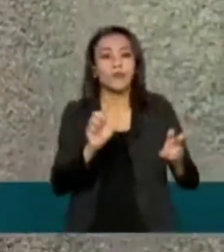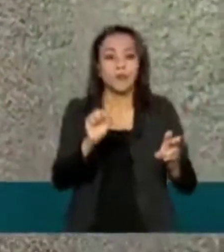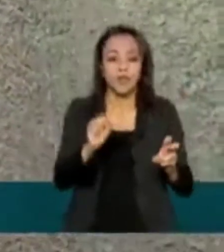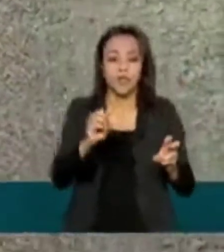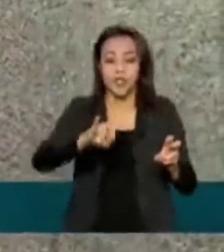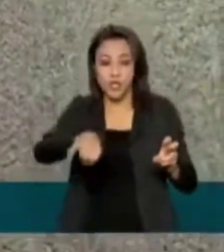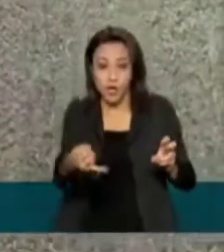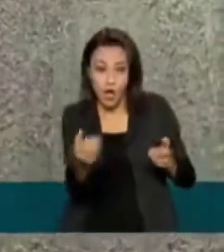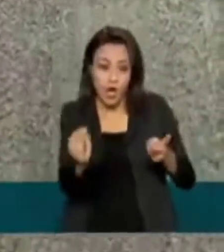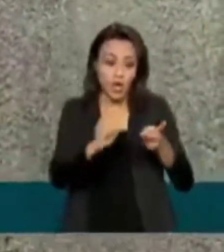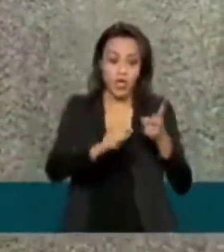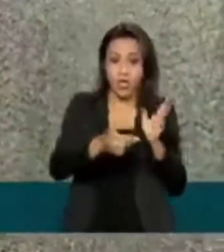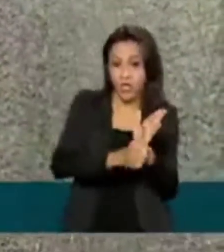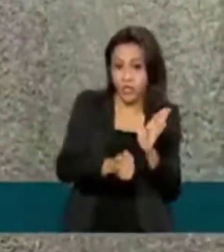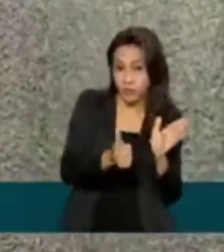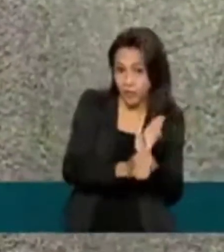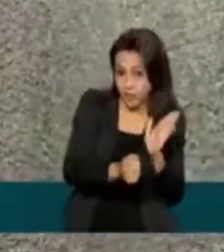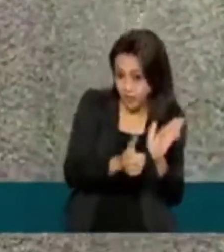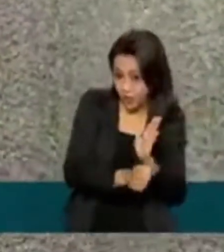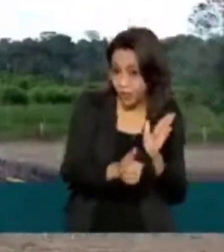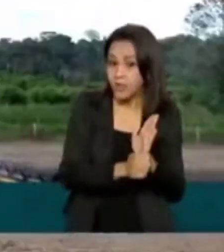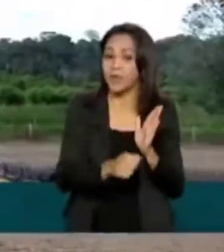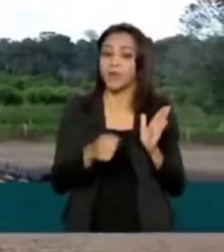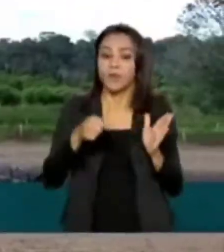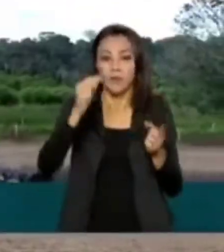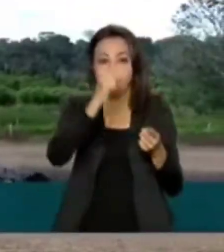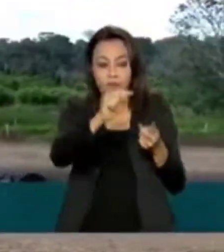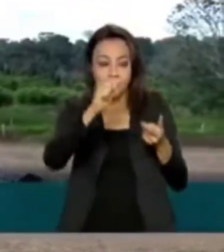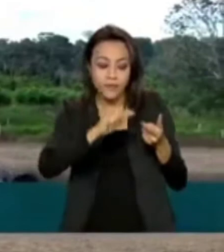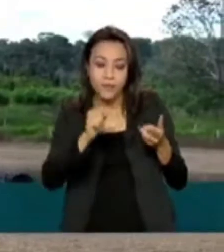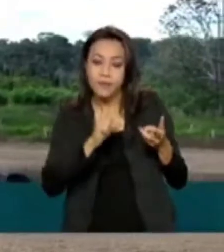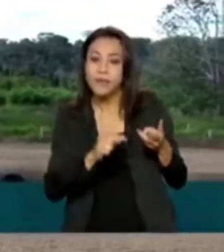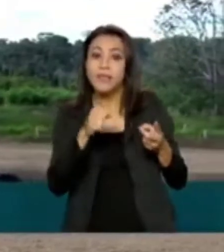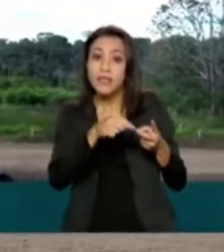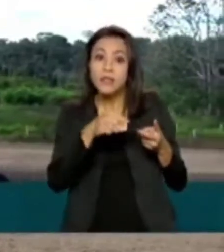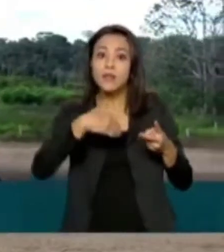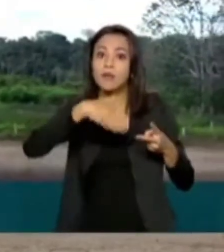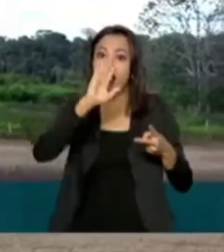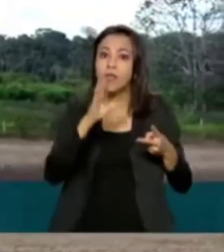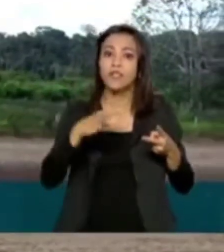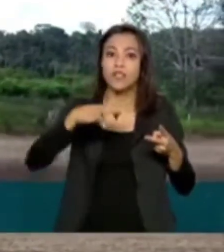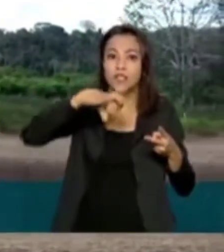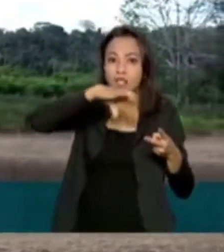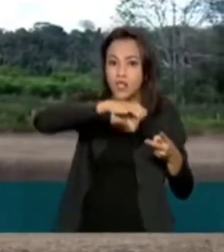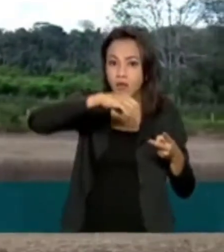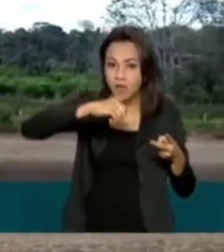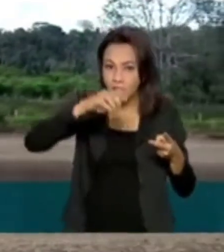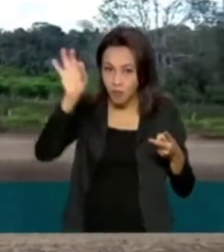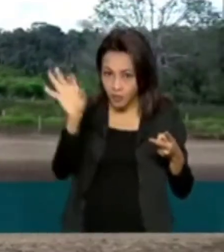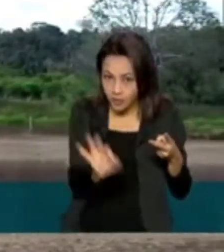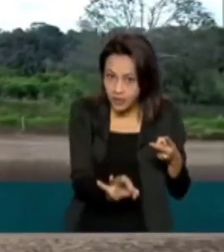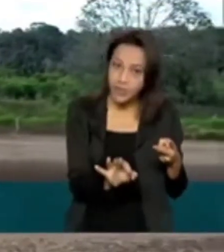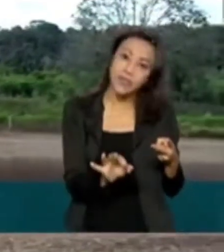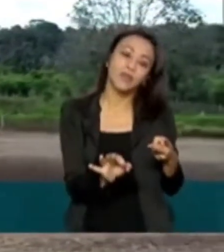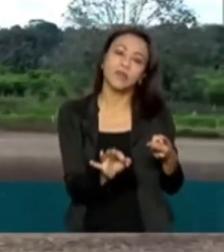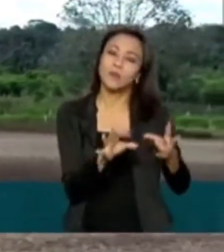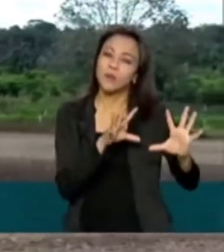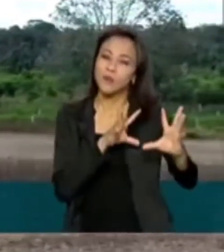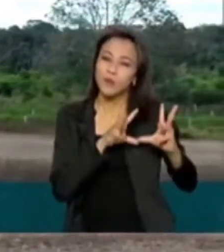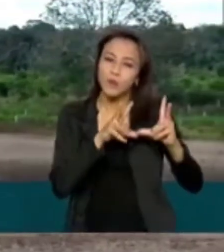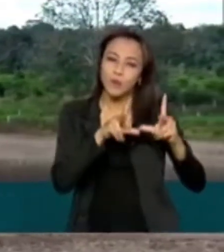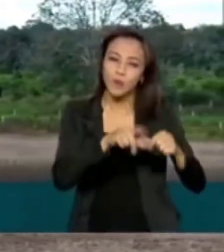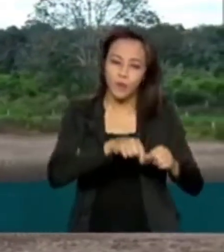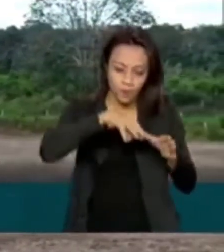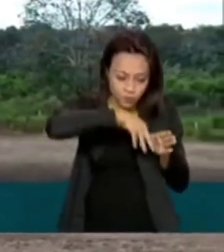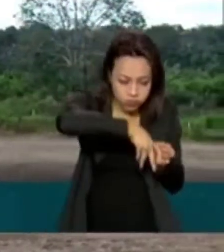feijão e algodão, né? Esses 5 itens correspondem a mais de 90%, né, de todo o cultivo, de